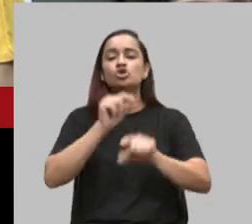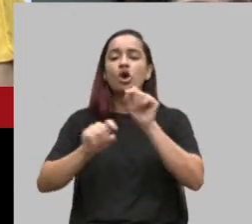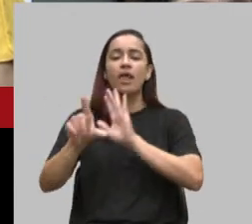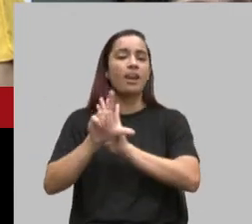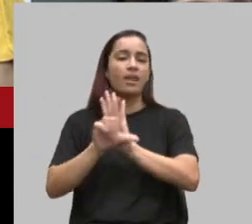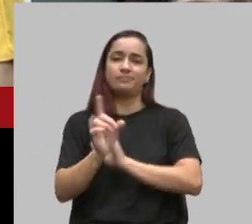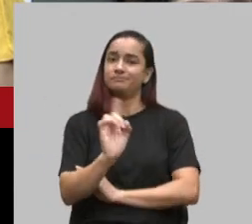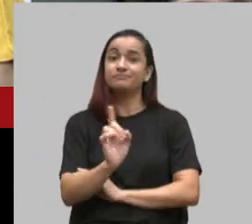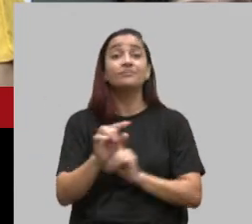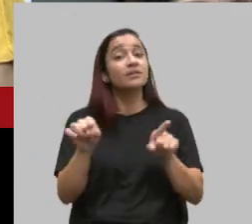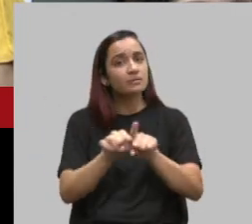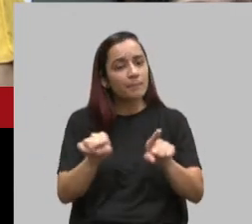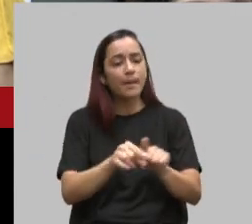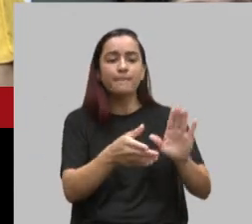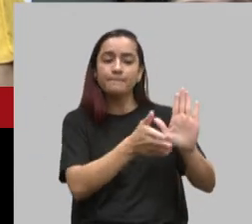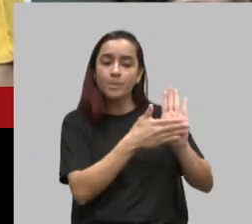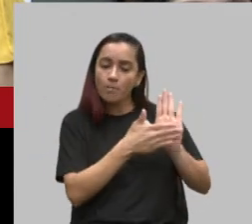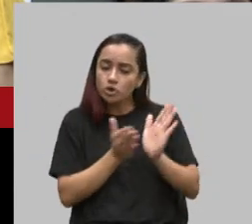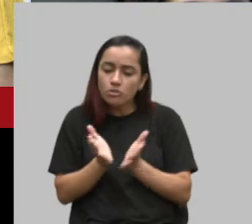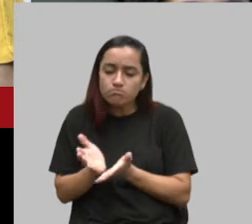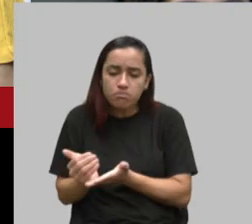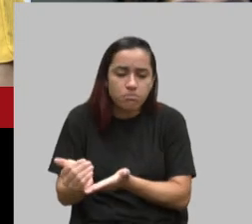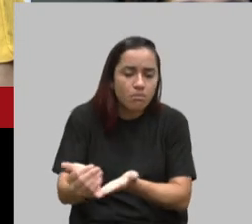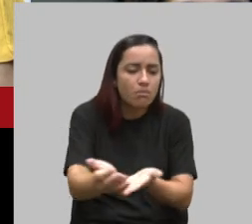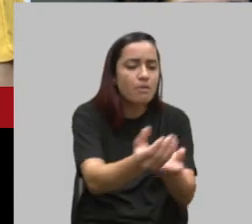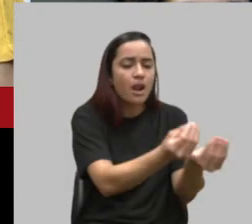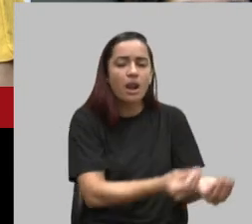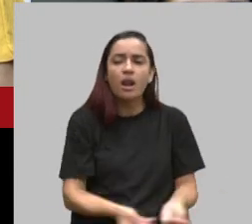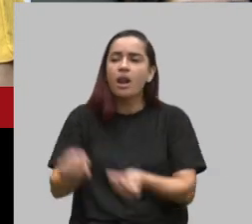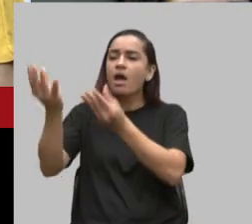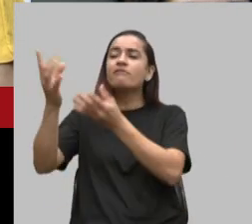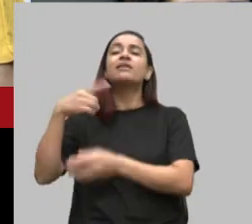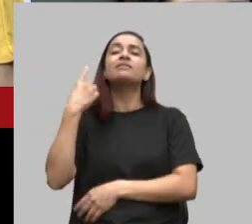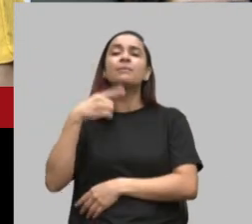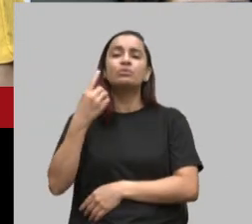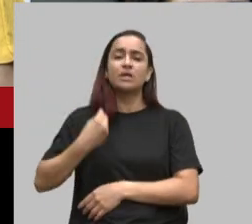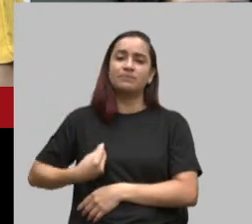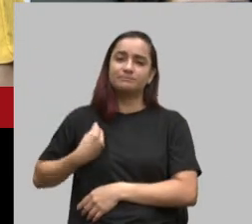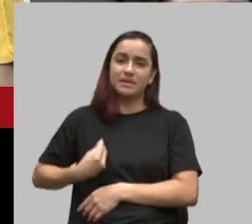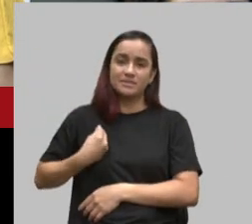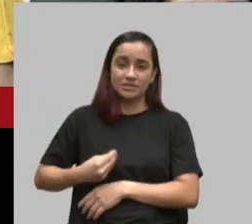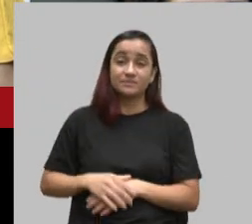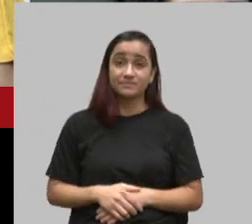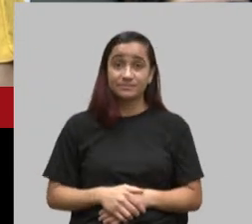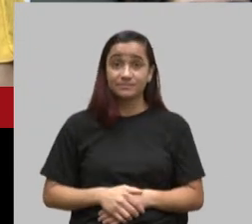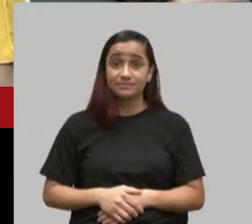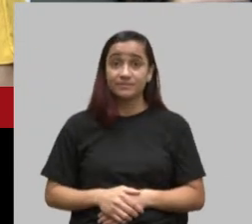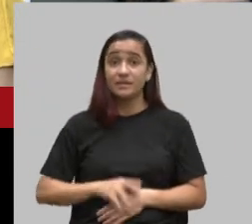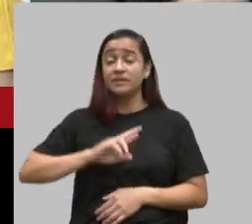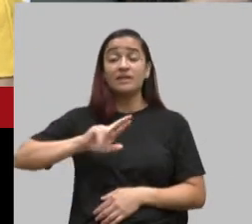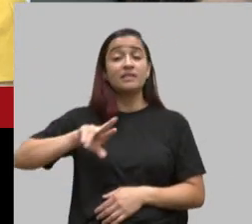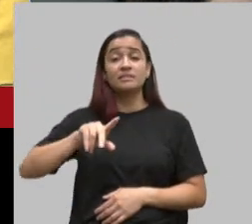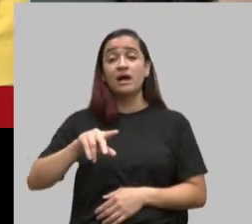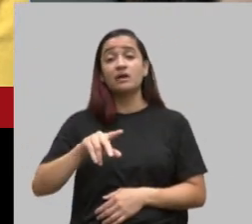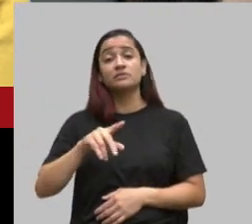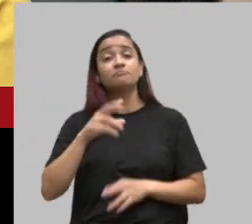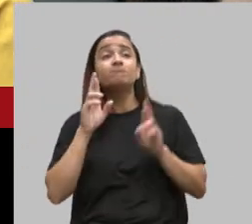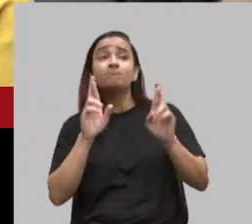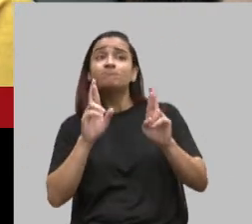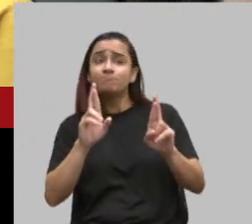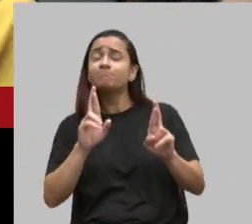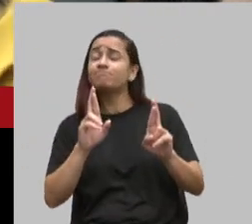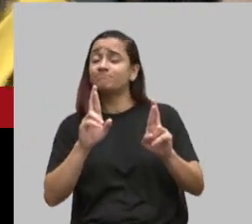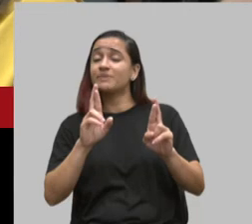escolher propostas que serão demandadas para os deputados aqui presentes e nós esperamos que Esses deputados